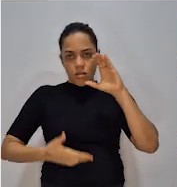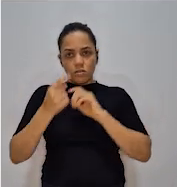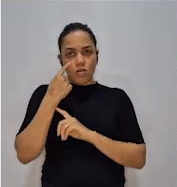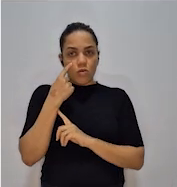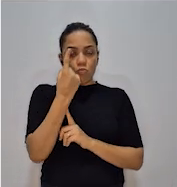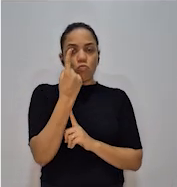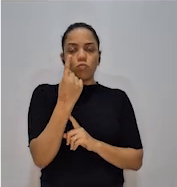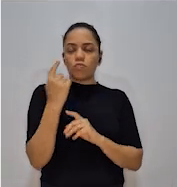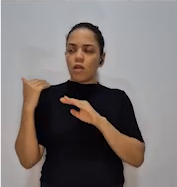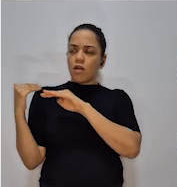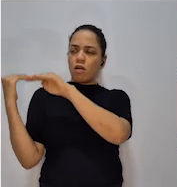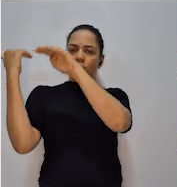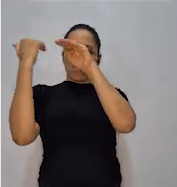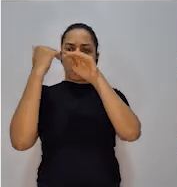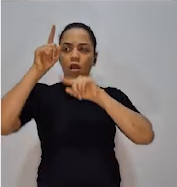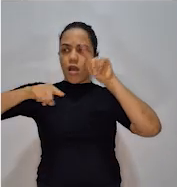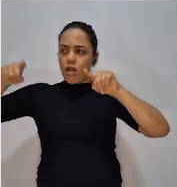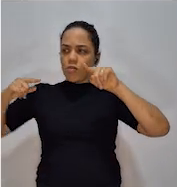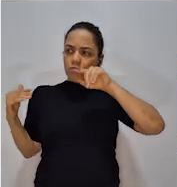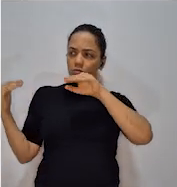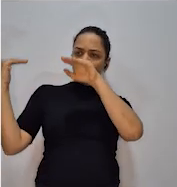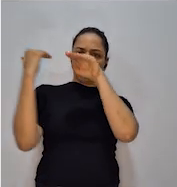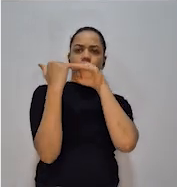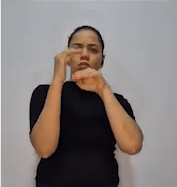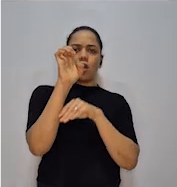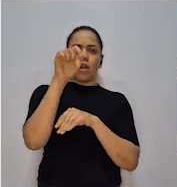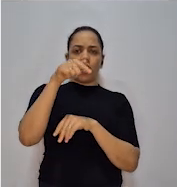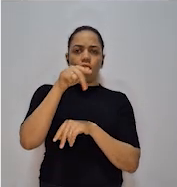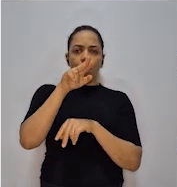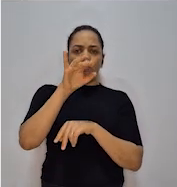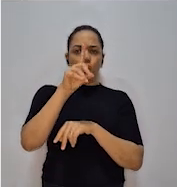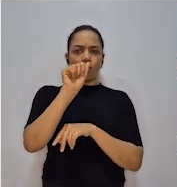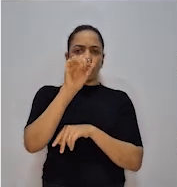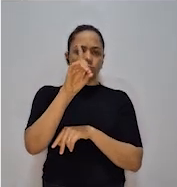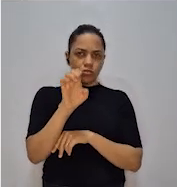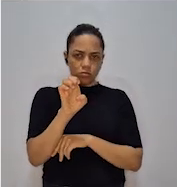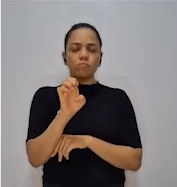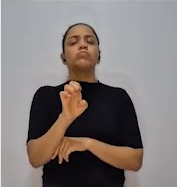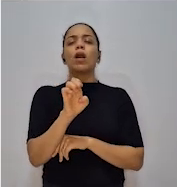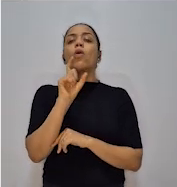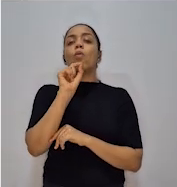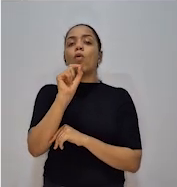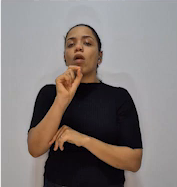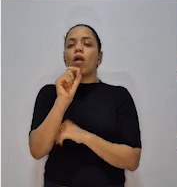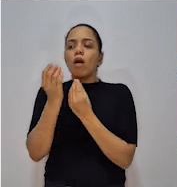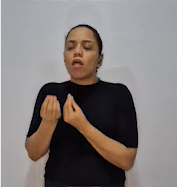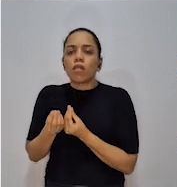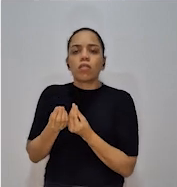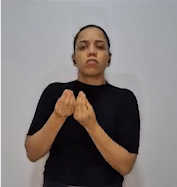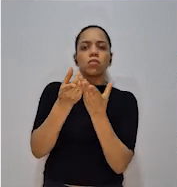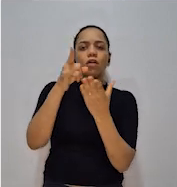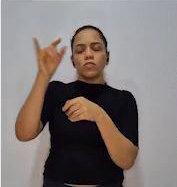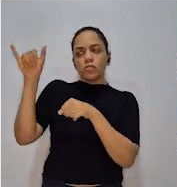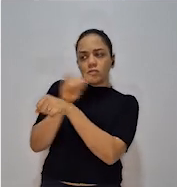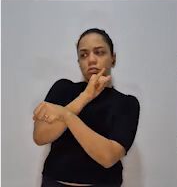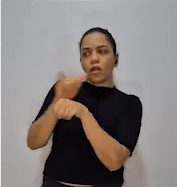equidade. Qual é a diferença aqui? A equidade é o provimento de ferramentas e a eliminação de barreiras para que as